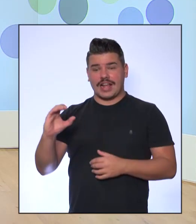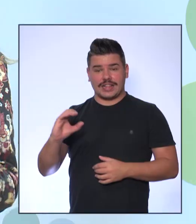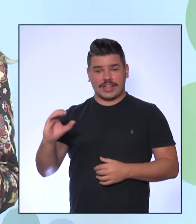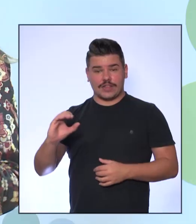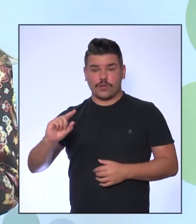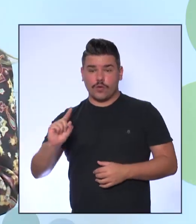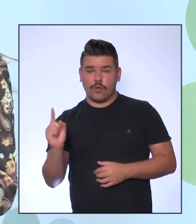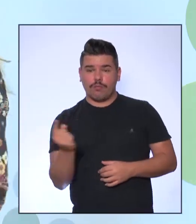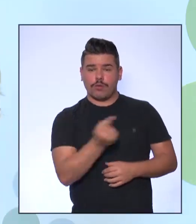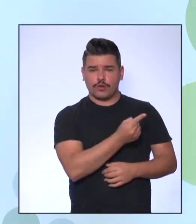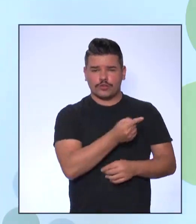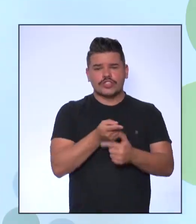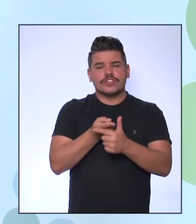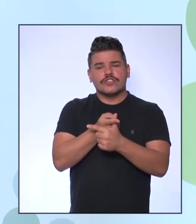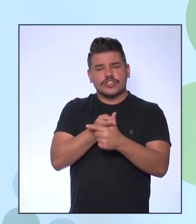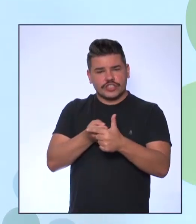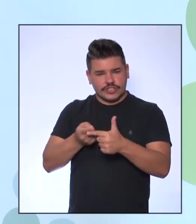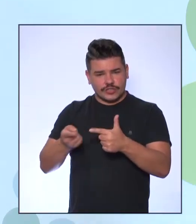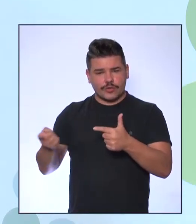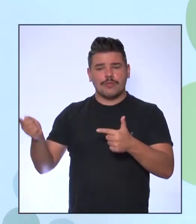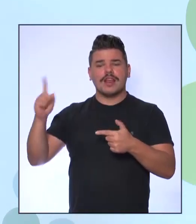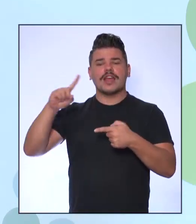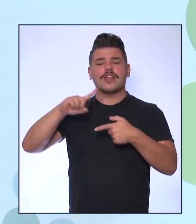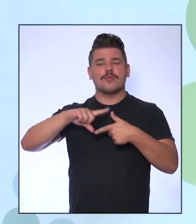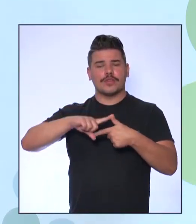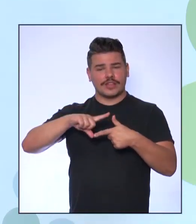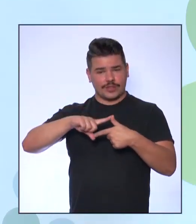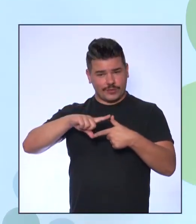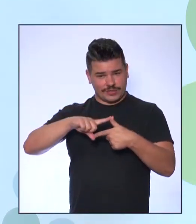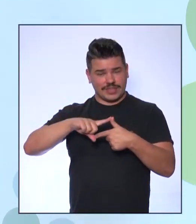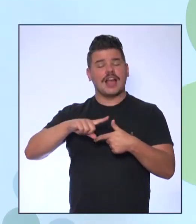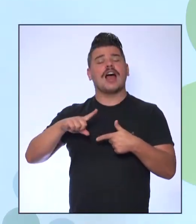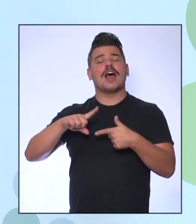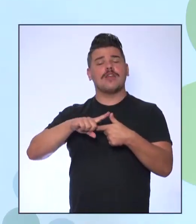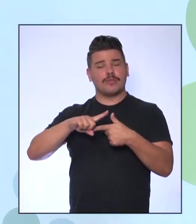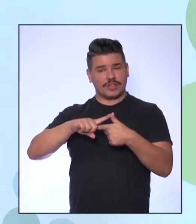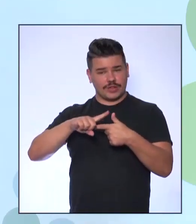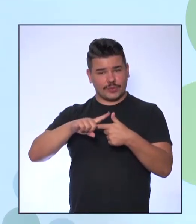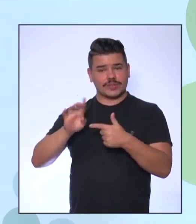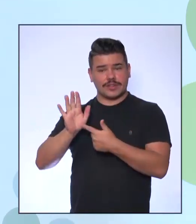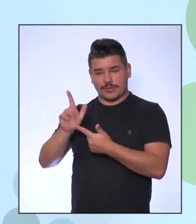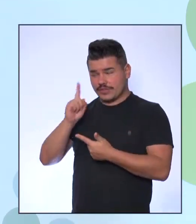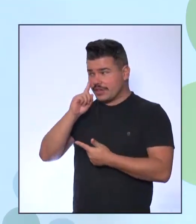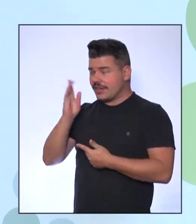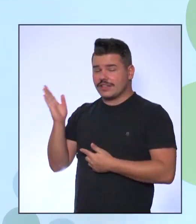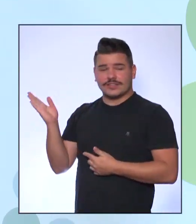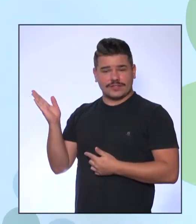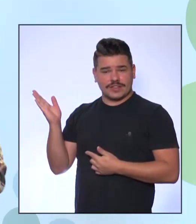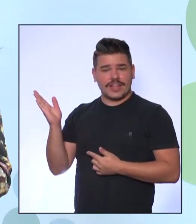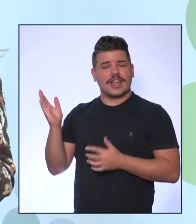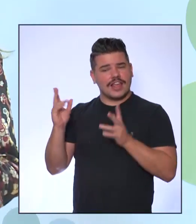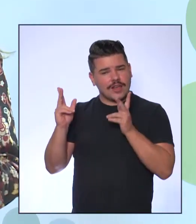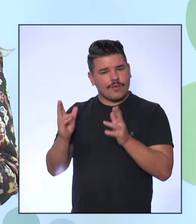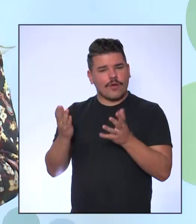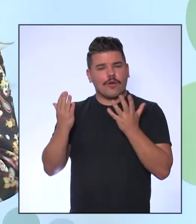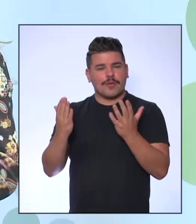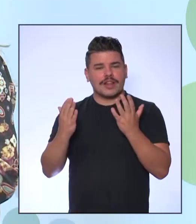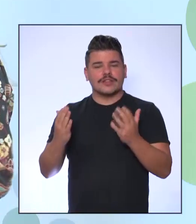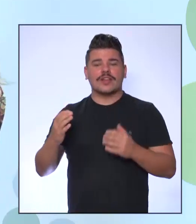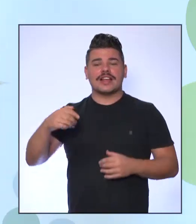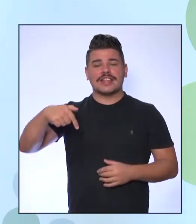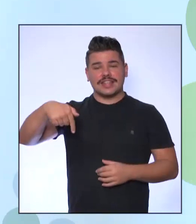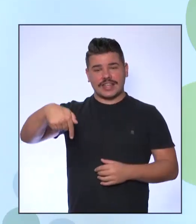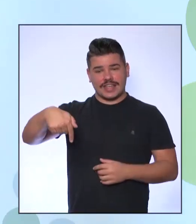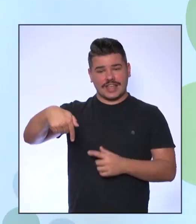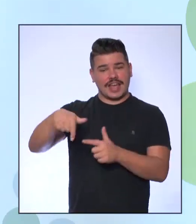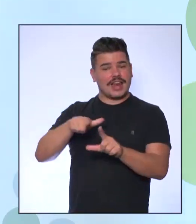Então, é uma razão. A hipotenusa está representada aí na figura pela medida Q, pela letra Q.